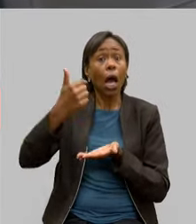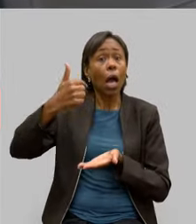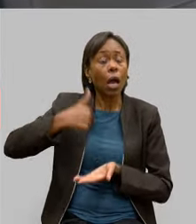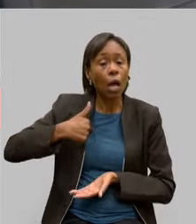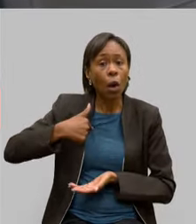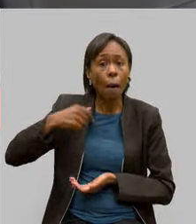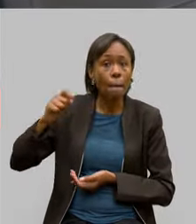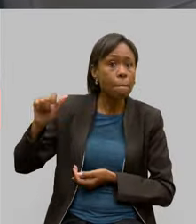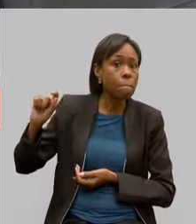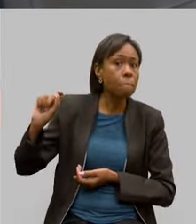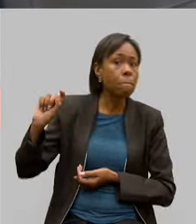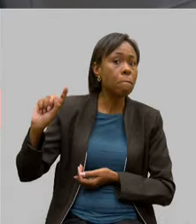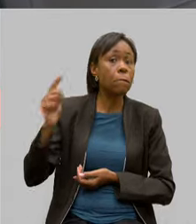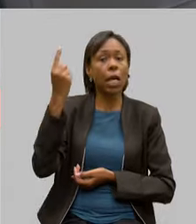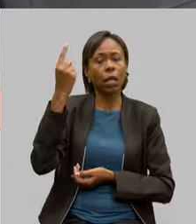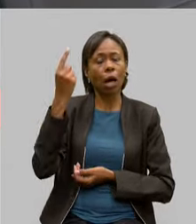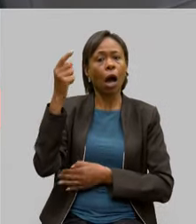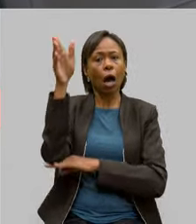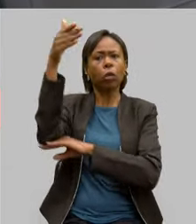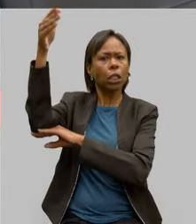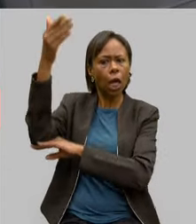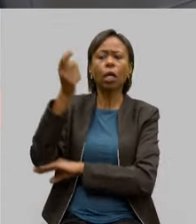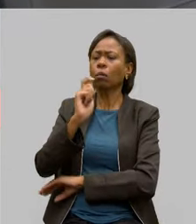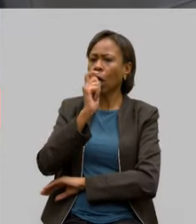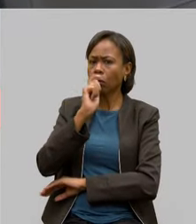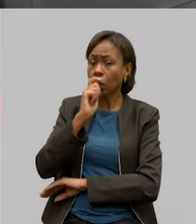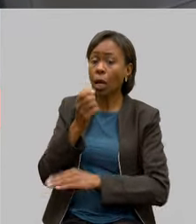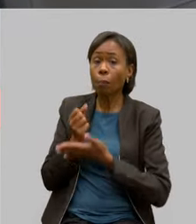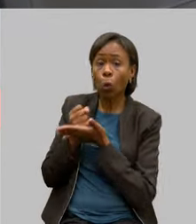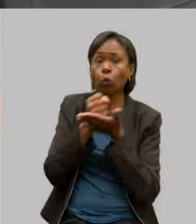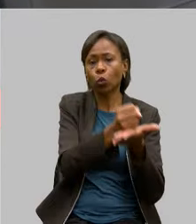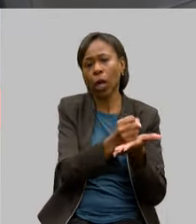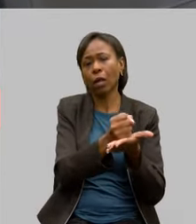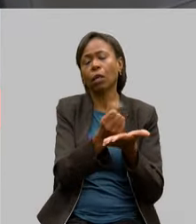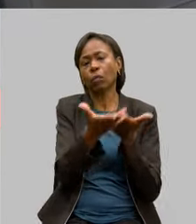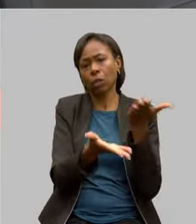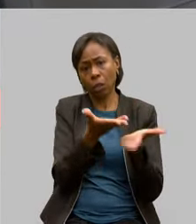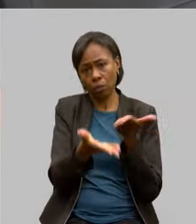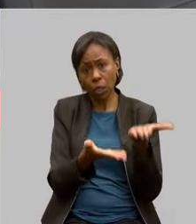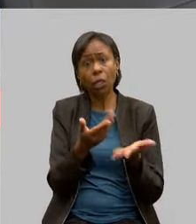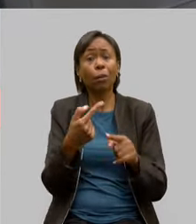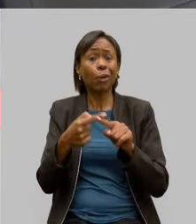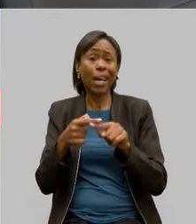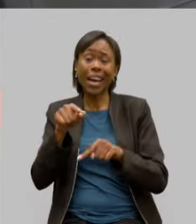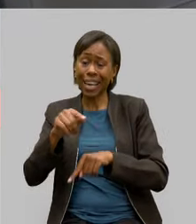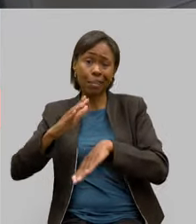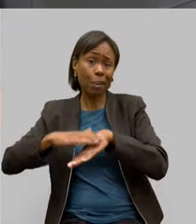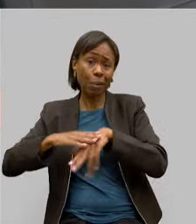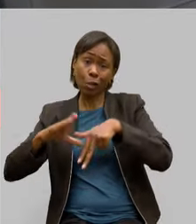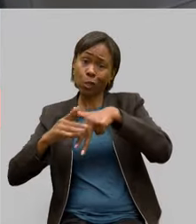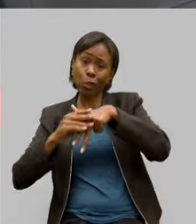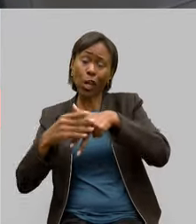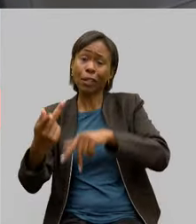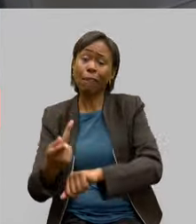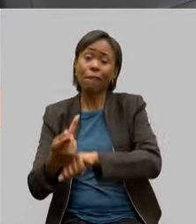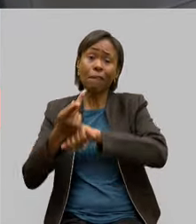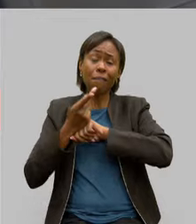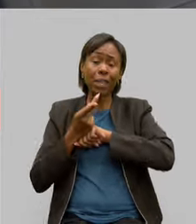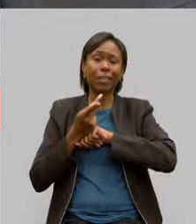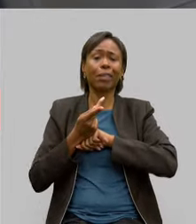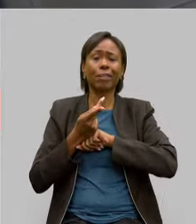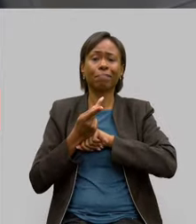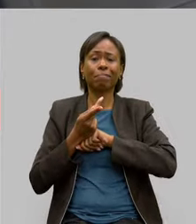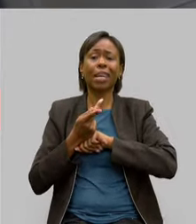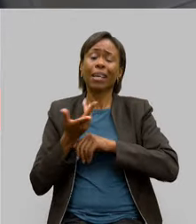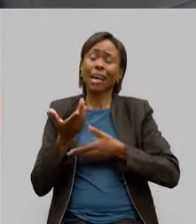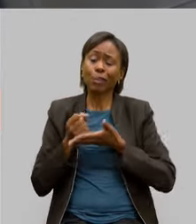porta de saída porque era informação que vinha dos meus pacientes que vinham das pessoas que procurava ajuda não era remédio